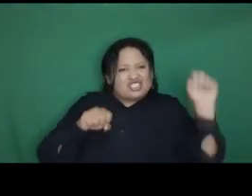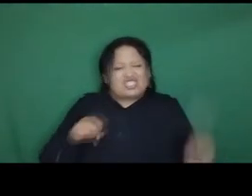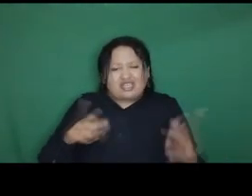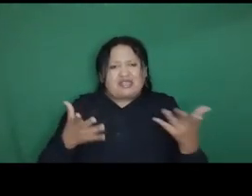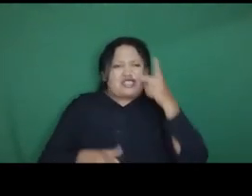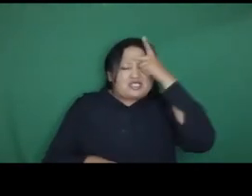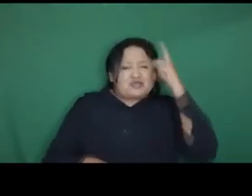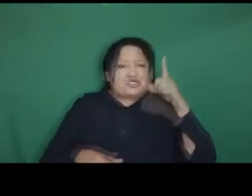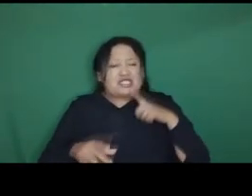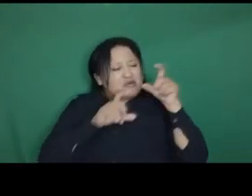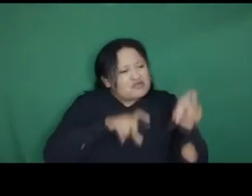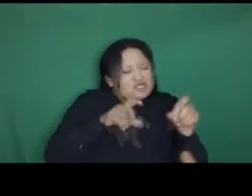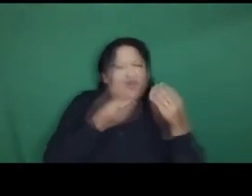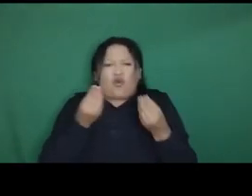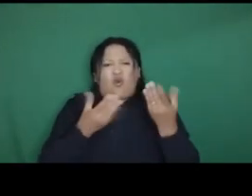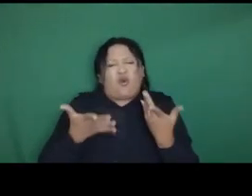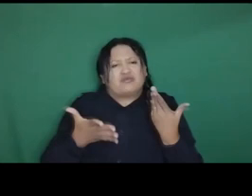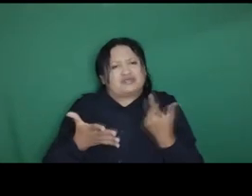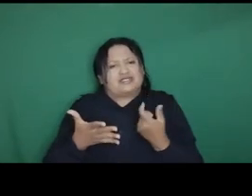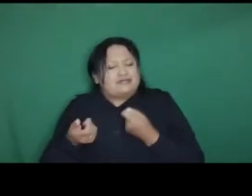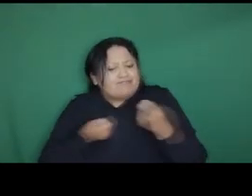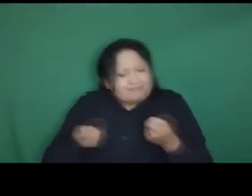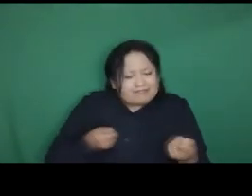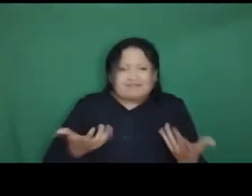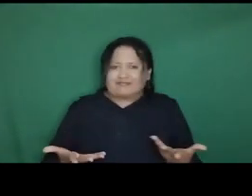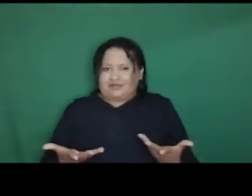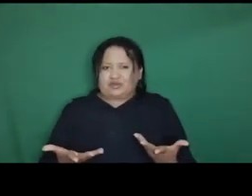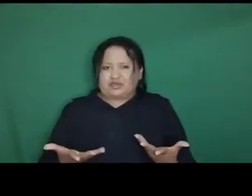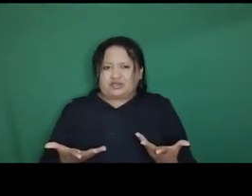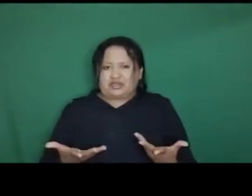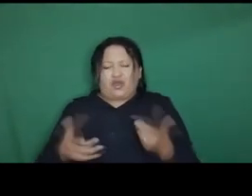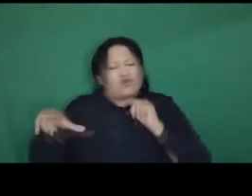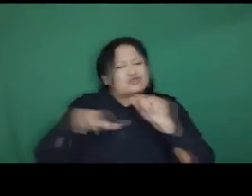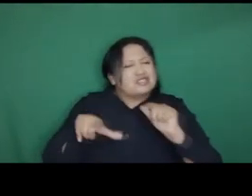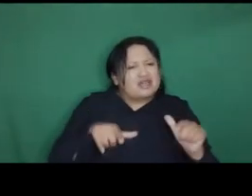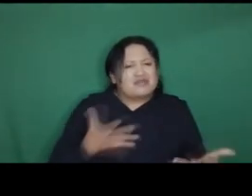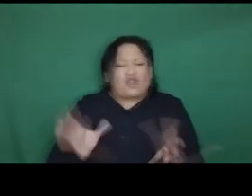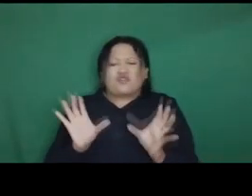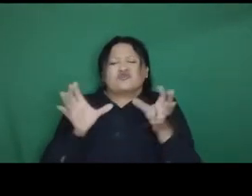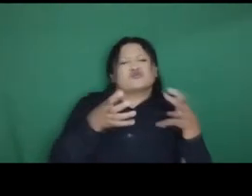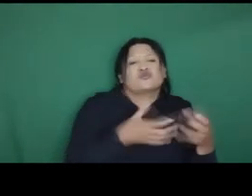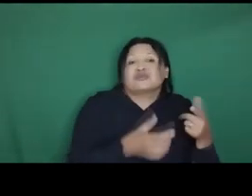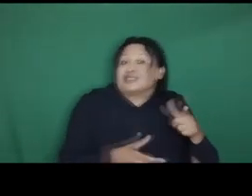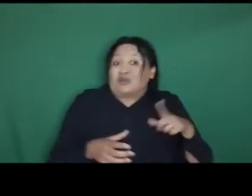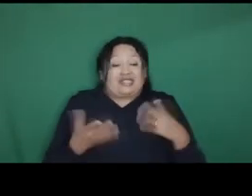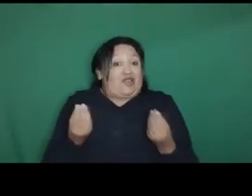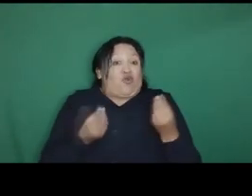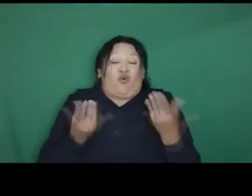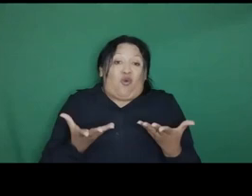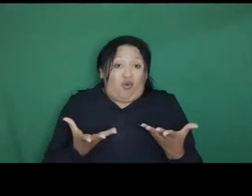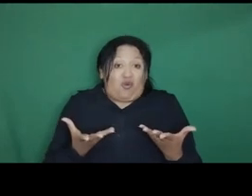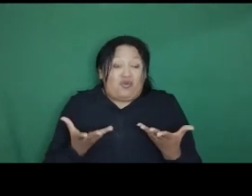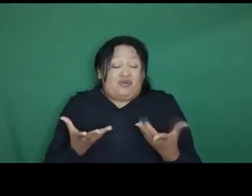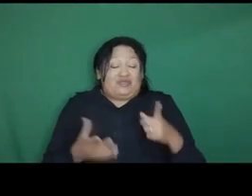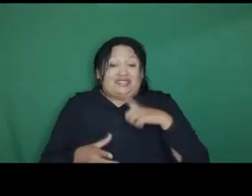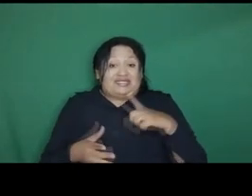os trabalhadores os grupos que não tem condições de acesso a esses meios de produção né E de de